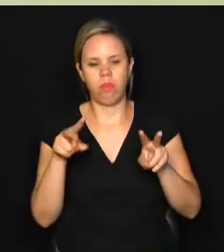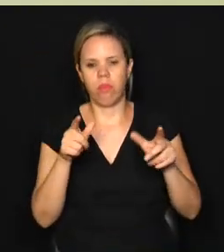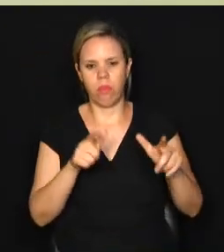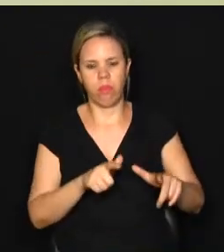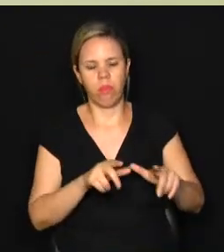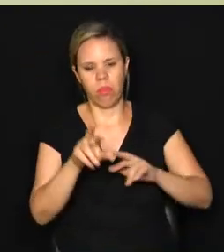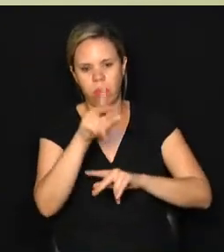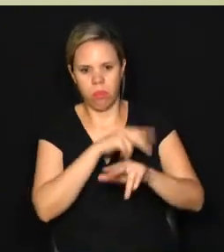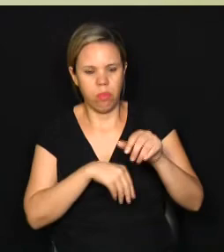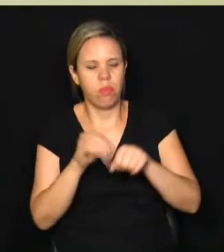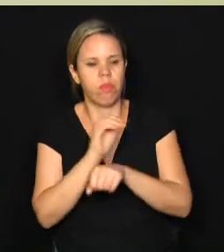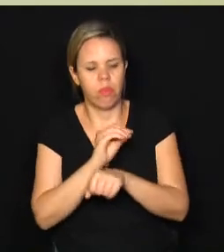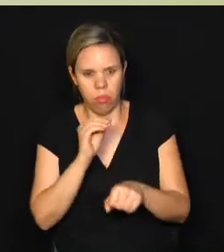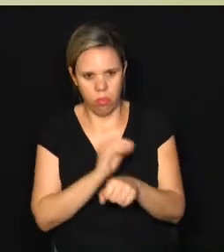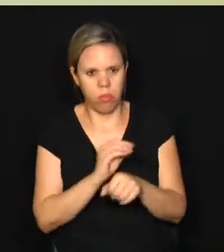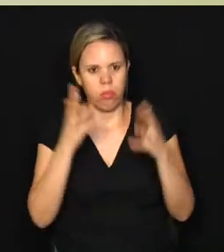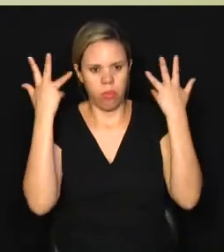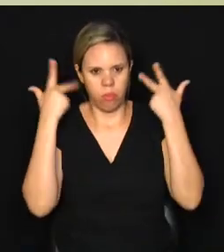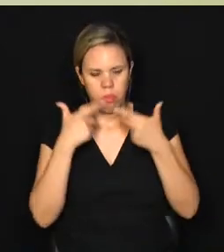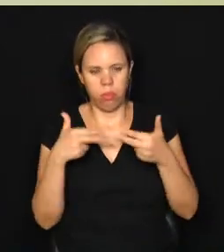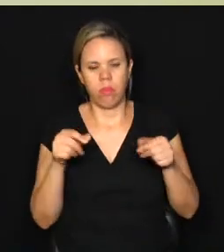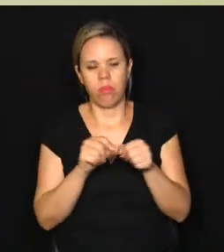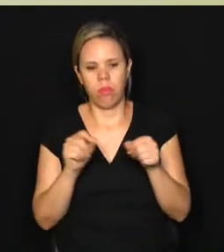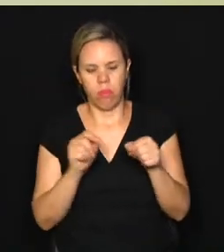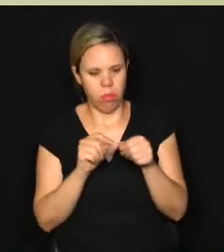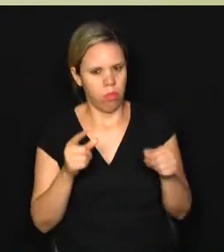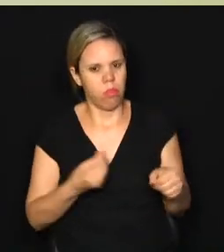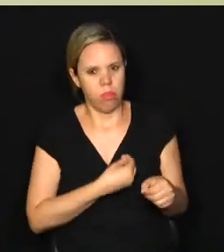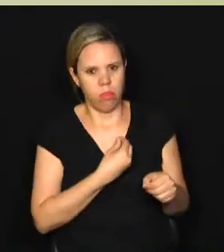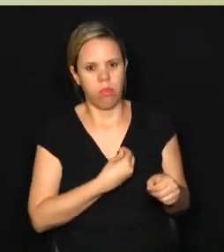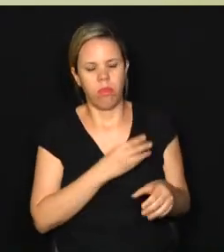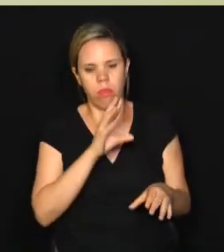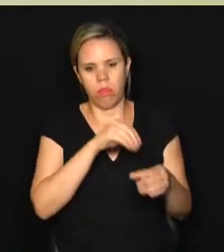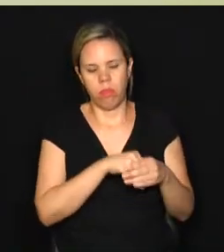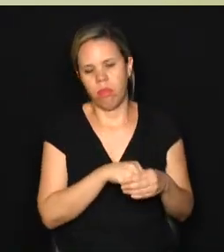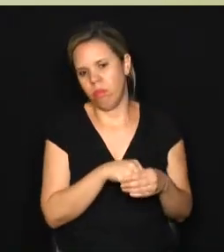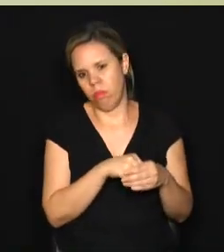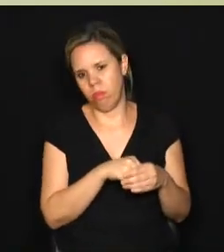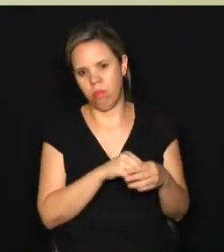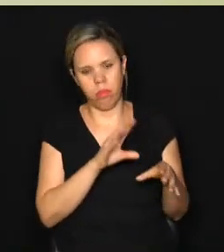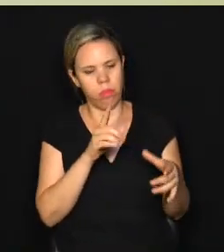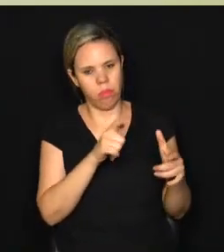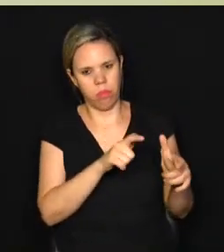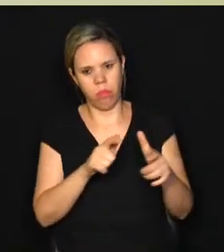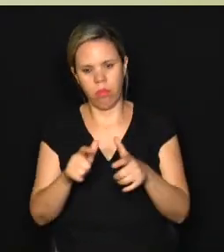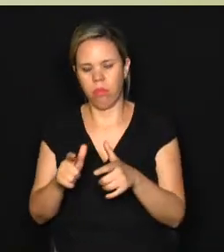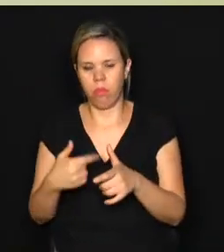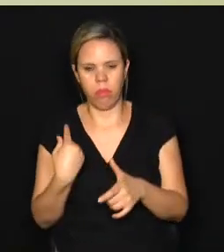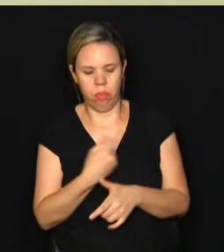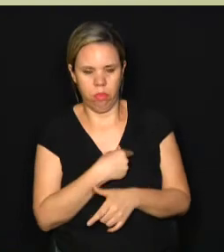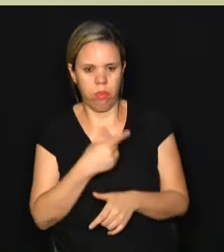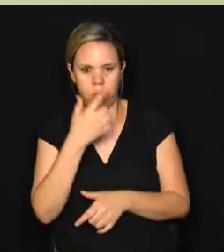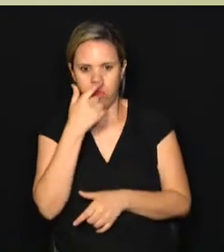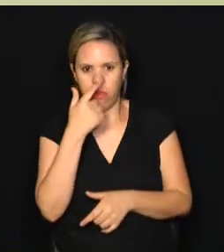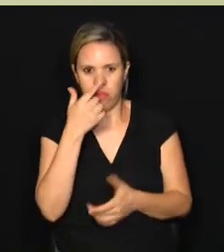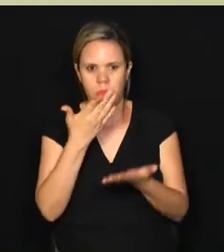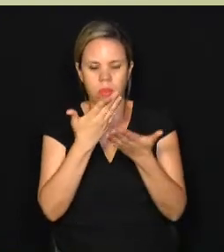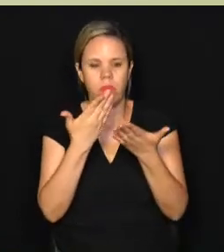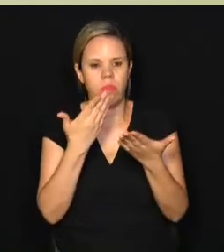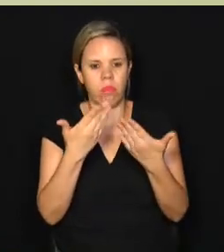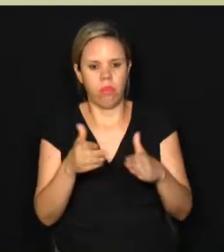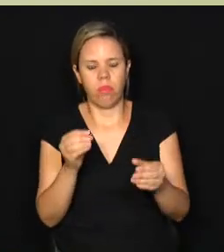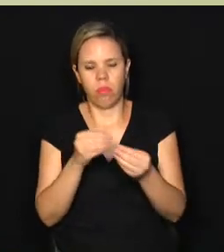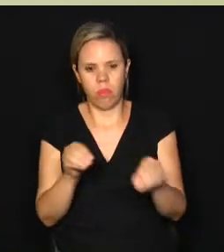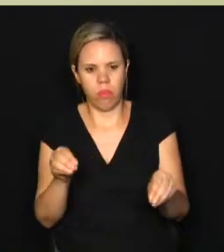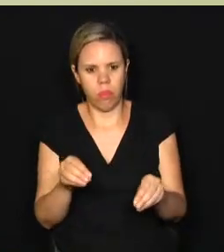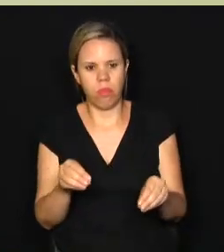diversas espécies, e as espécies de animais, elas vivem em cadeia. Então, se a gente interfere no equilíbrio dessa cadeia, existem